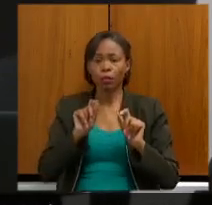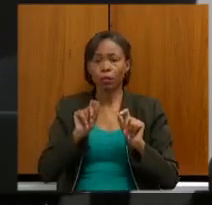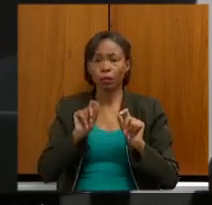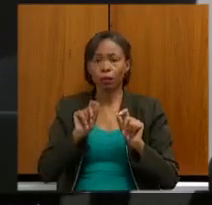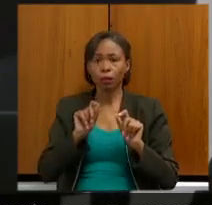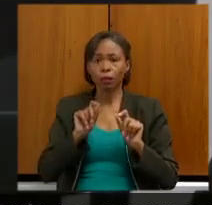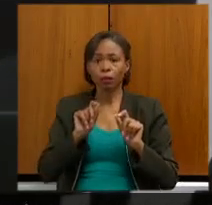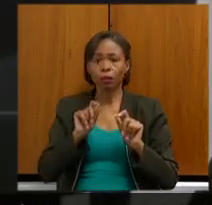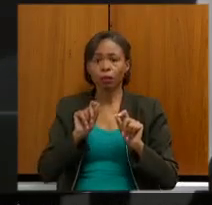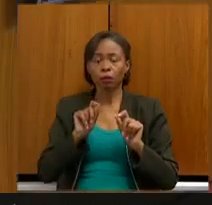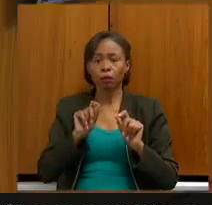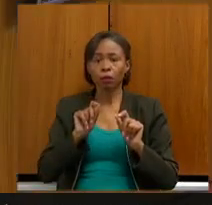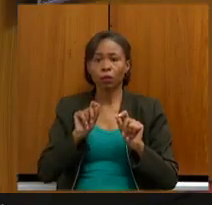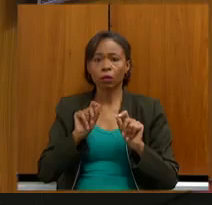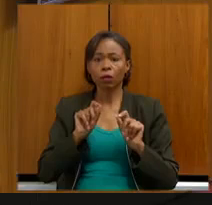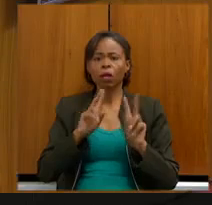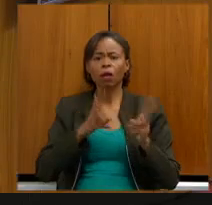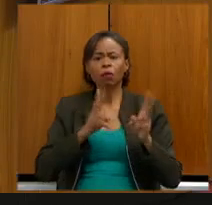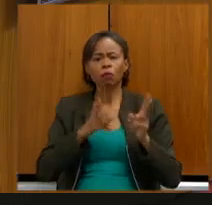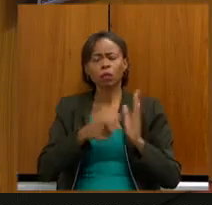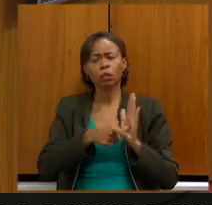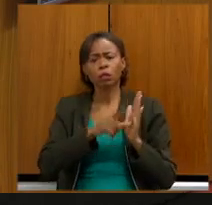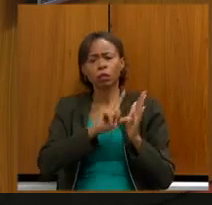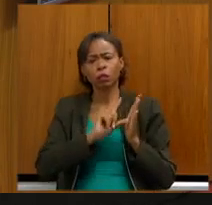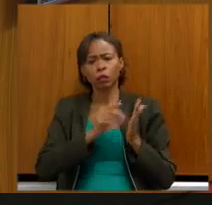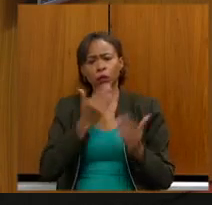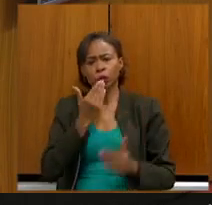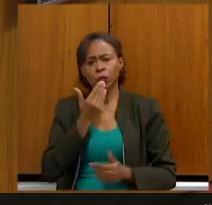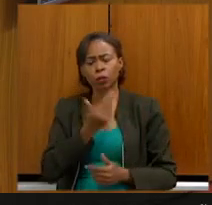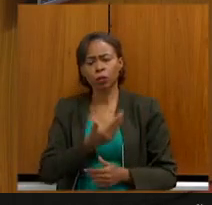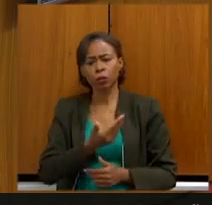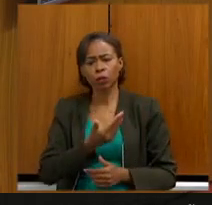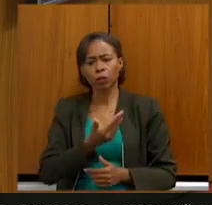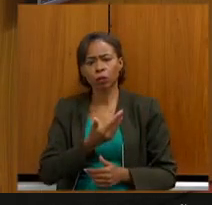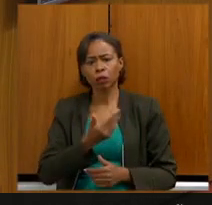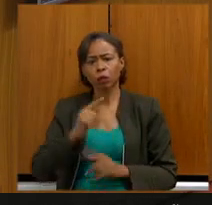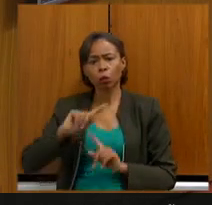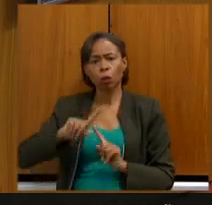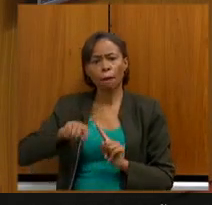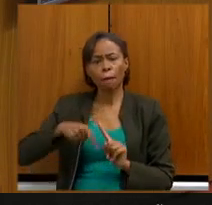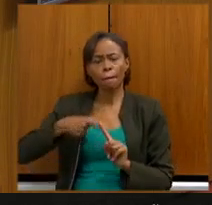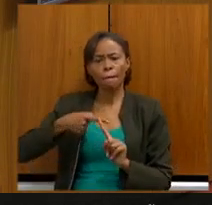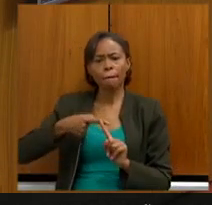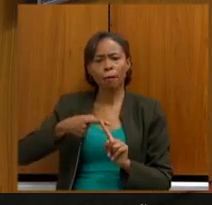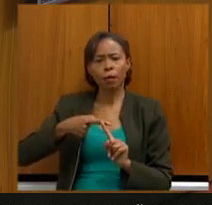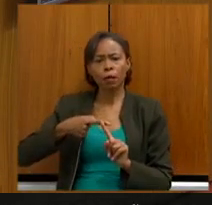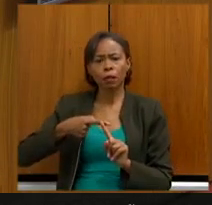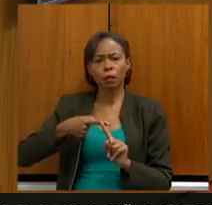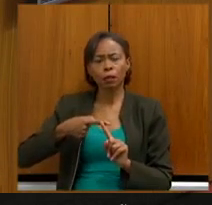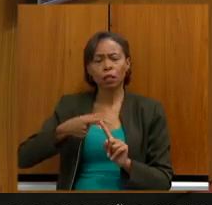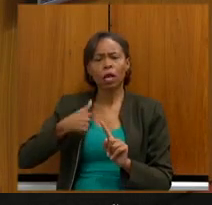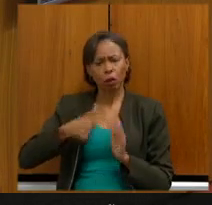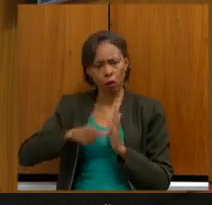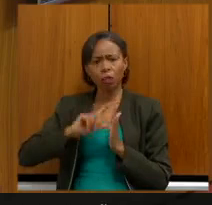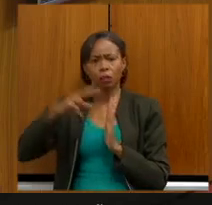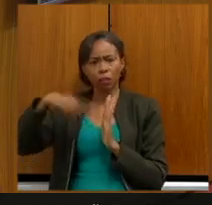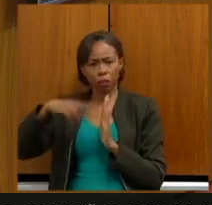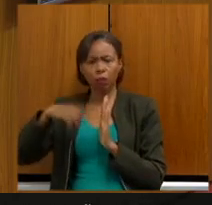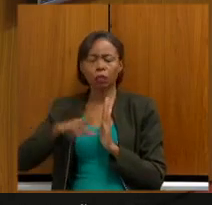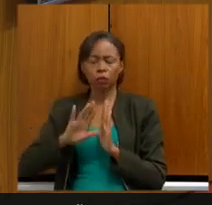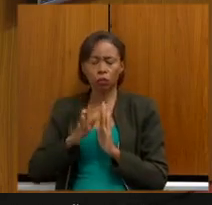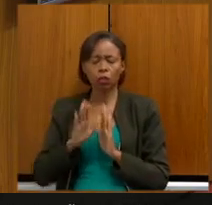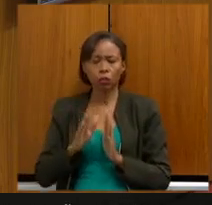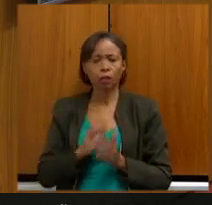é porque é o mesmo requerimento com mais é o mesmo experimento que eu já tinha lido